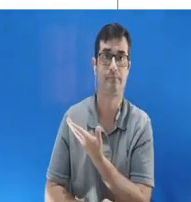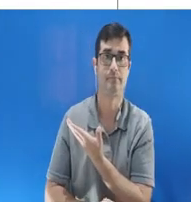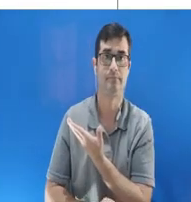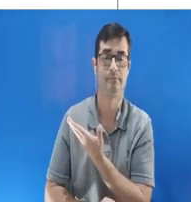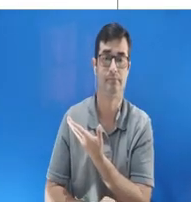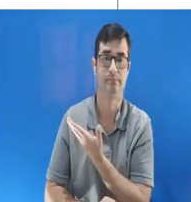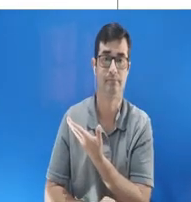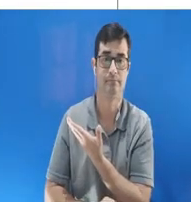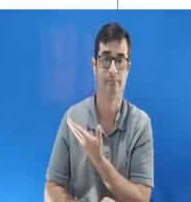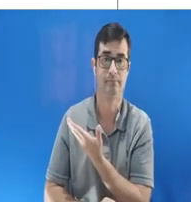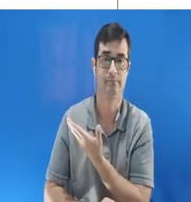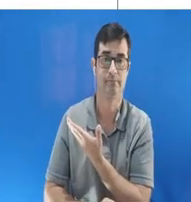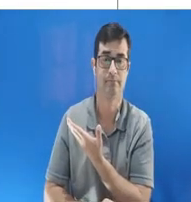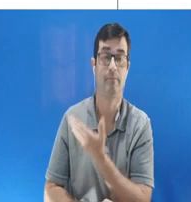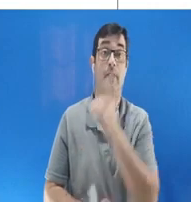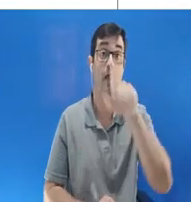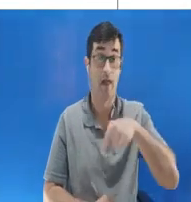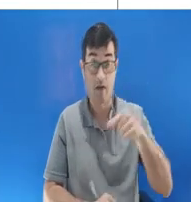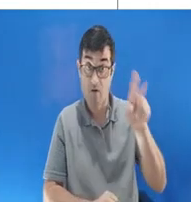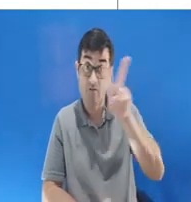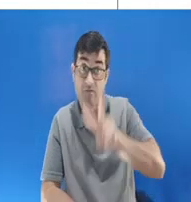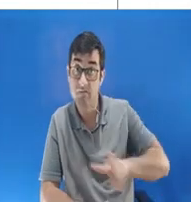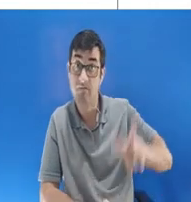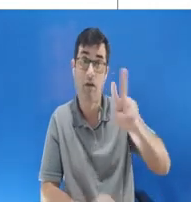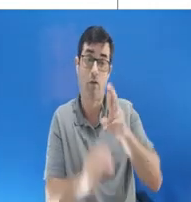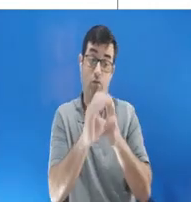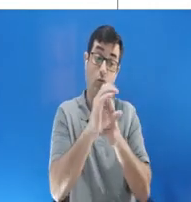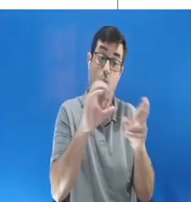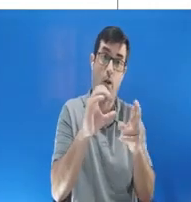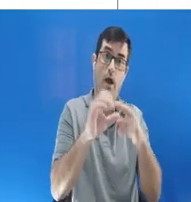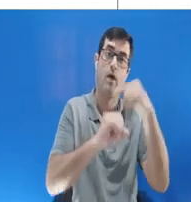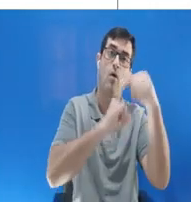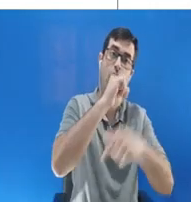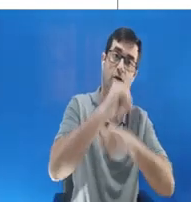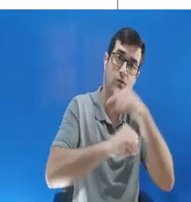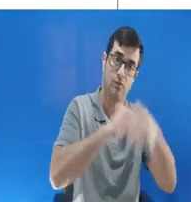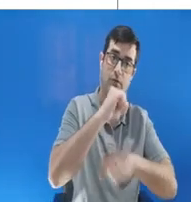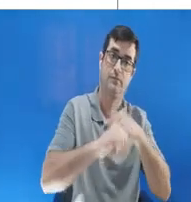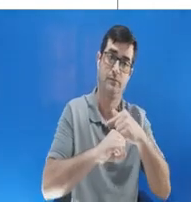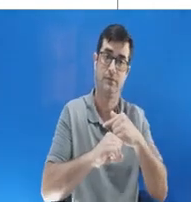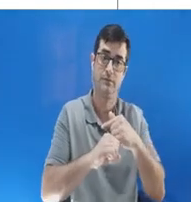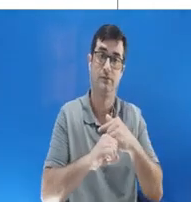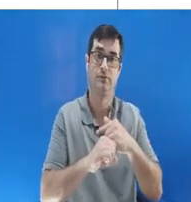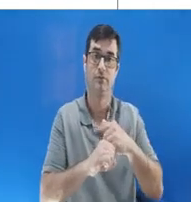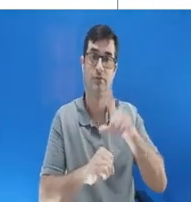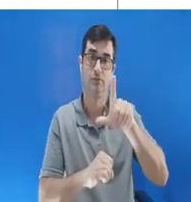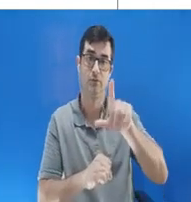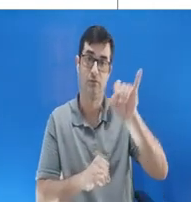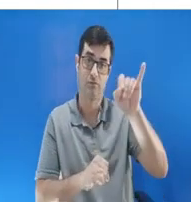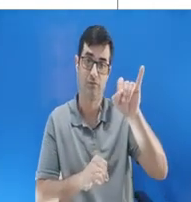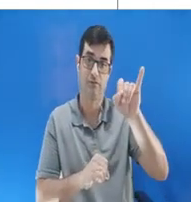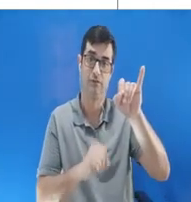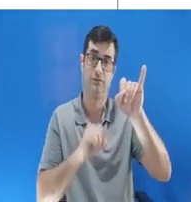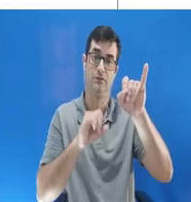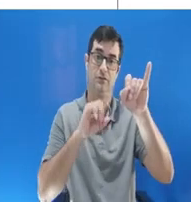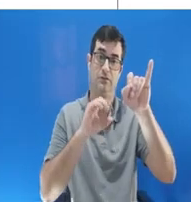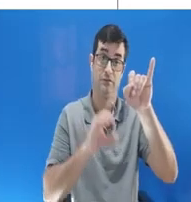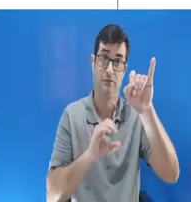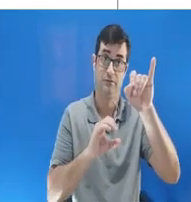no número, no valor do raio atômico. Então, aqui, ó, do lítio até o césio, a gente vai vendo